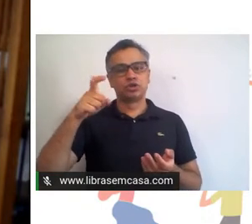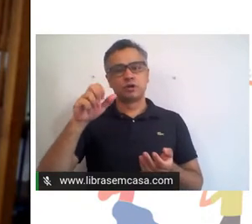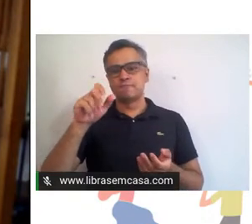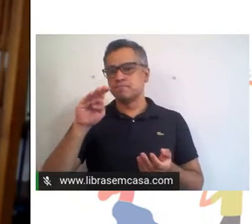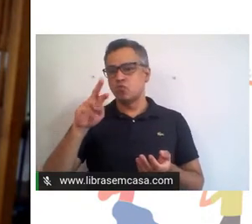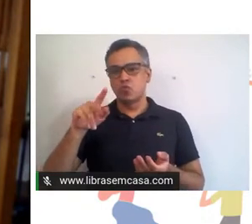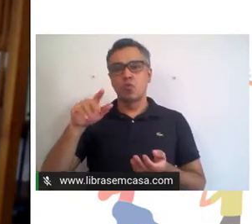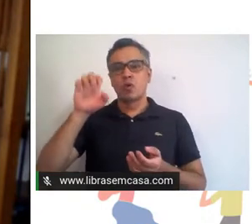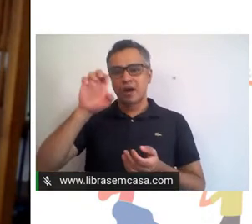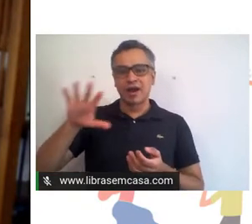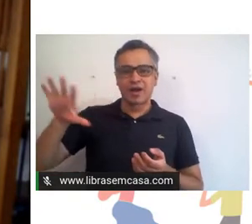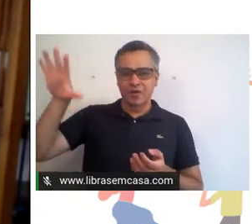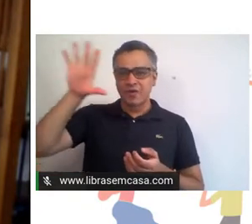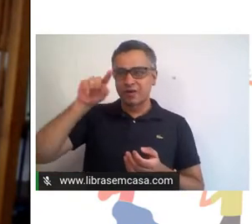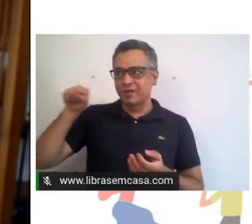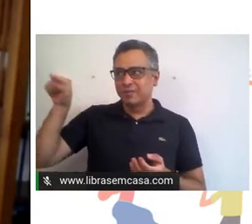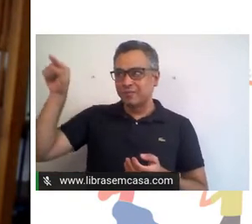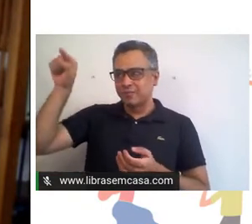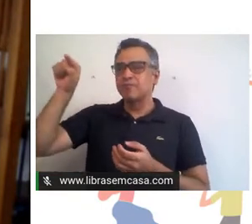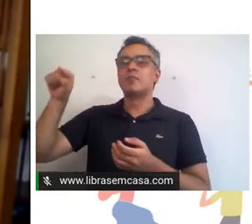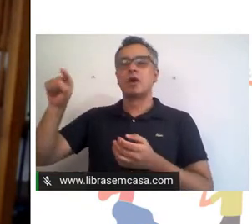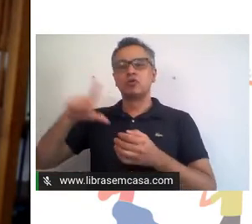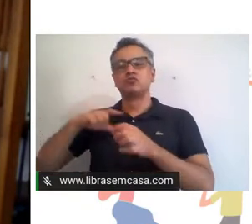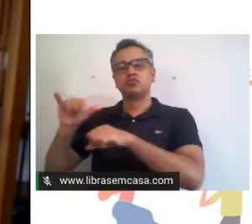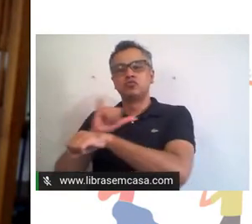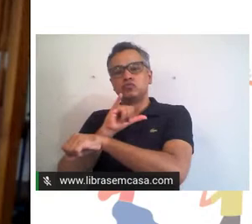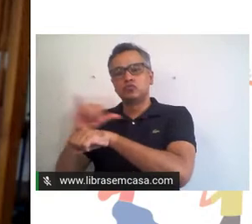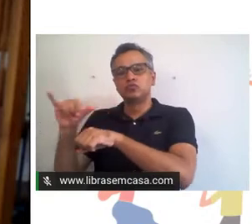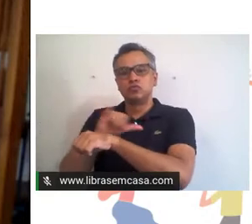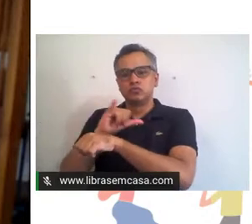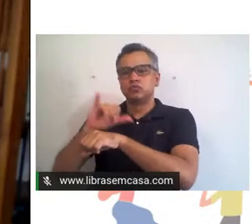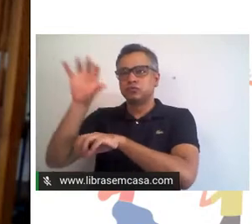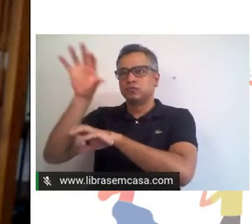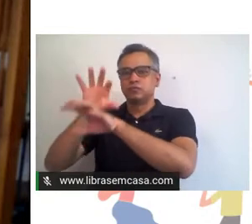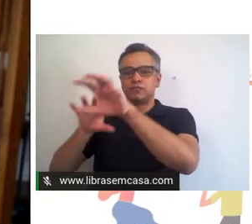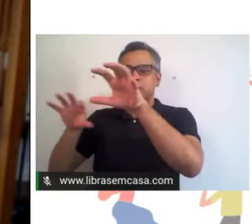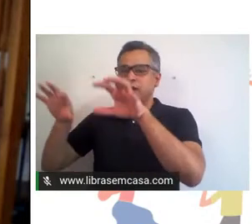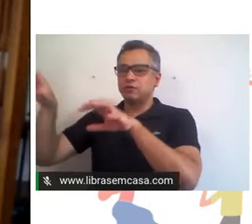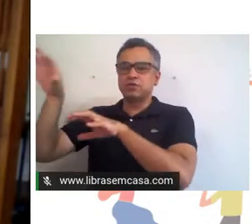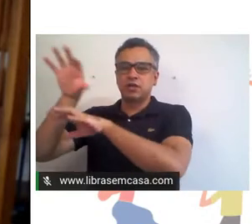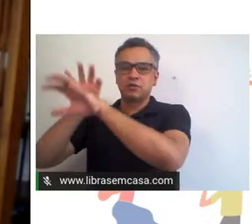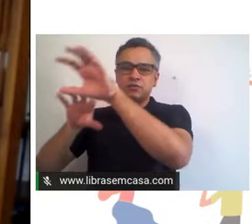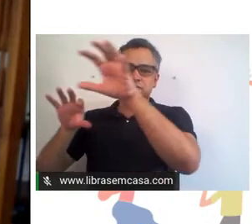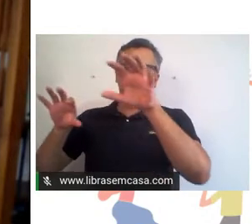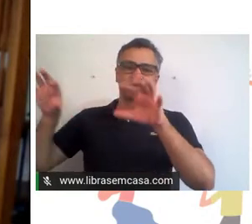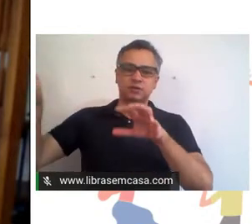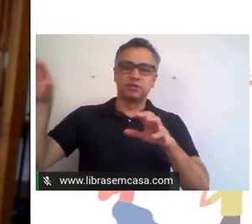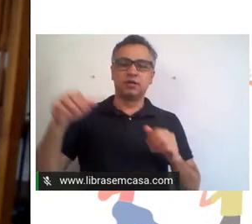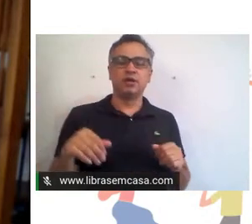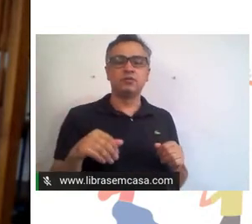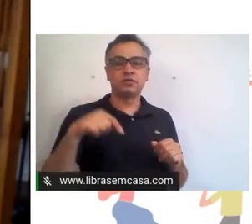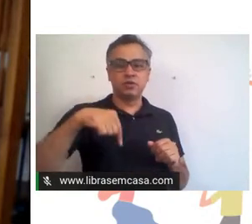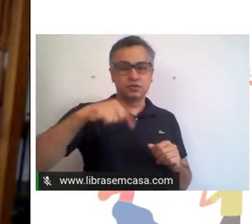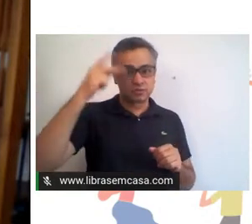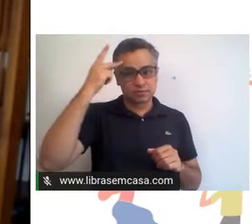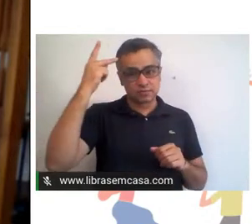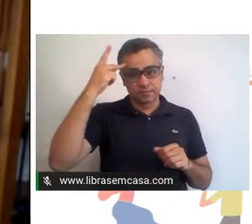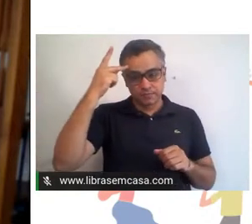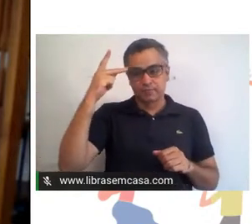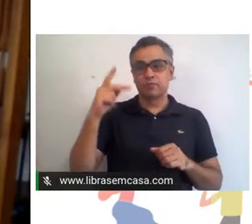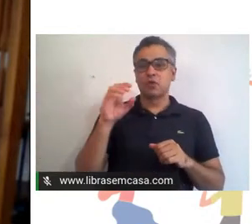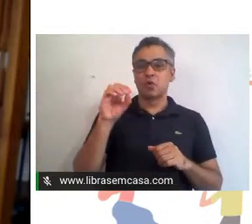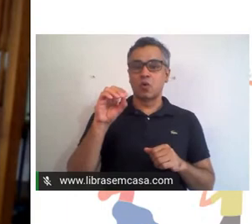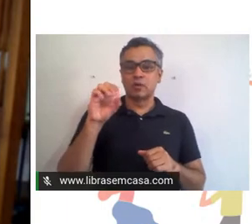dos demais. Aqui no Brasil, o município de São Paulo definiu uma estratégia, Osasco definiu outra,